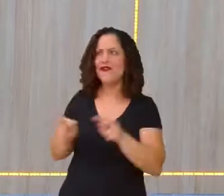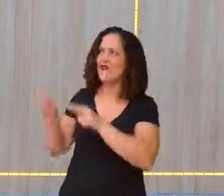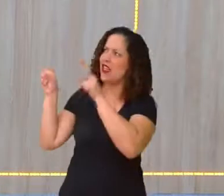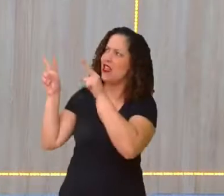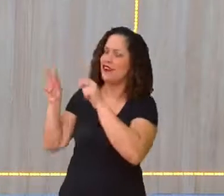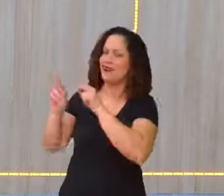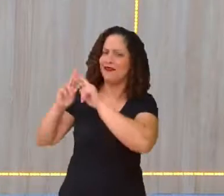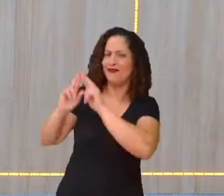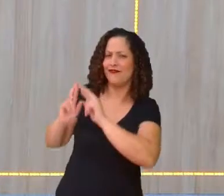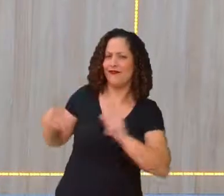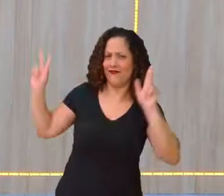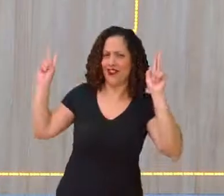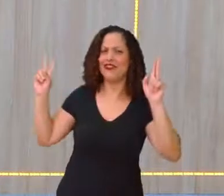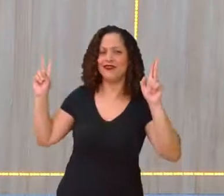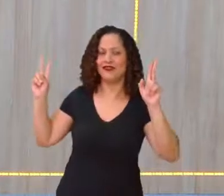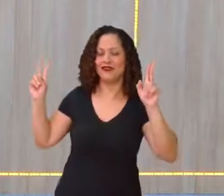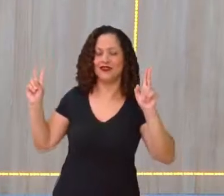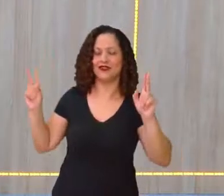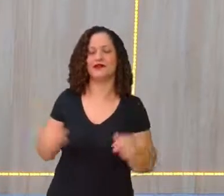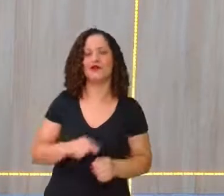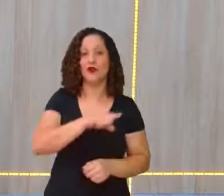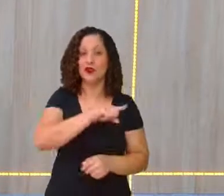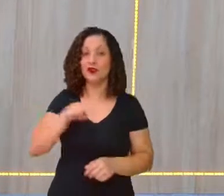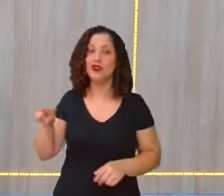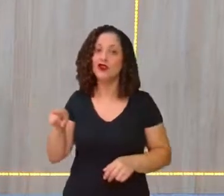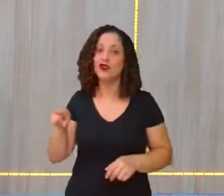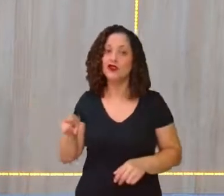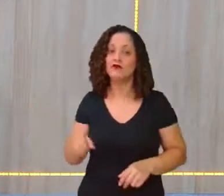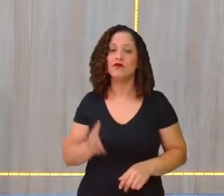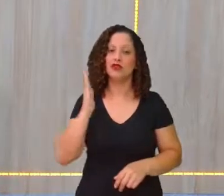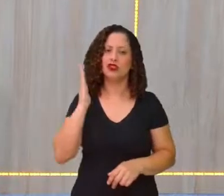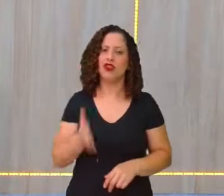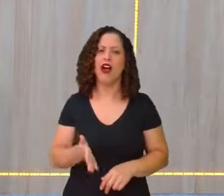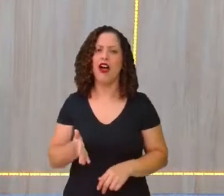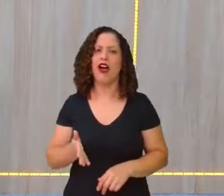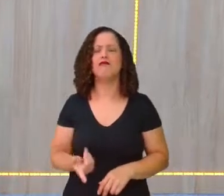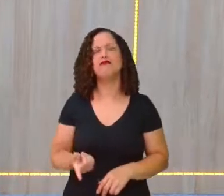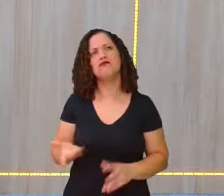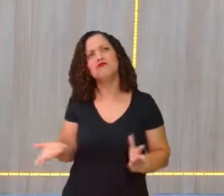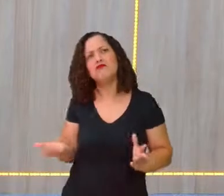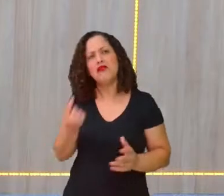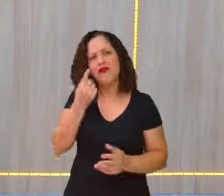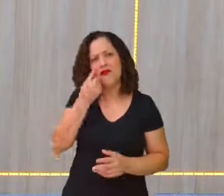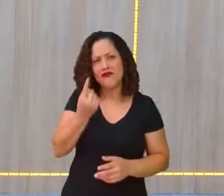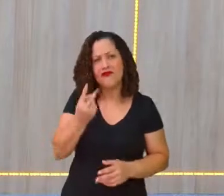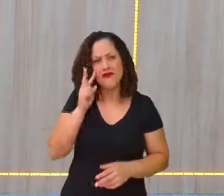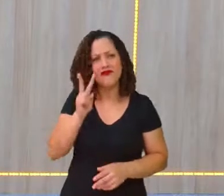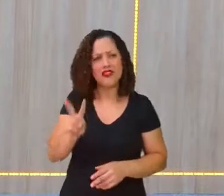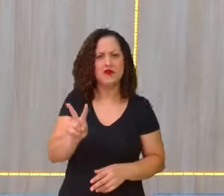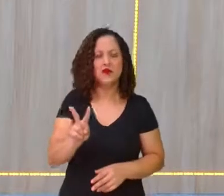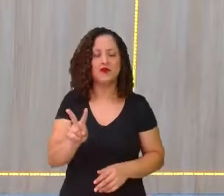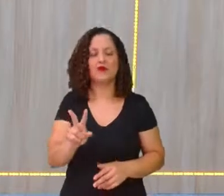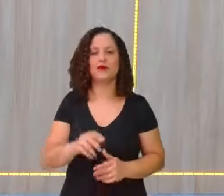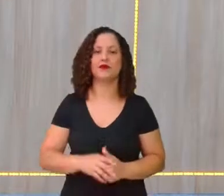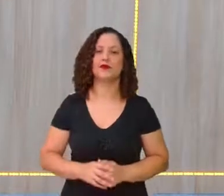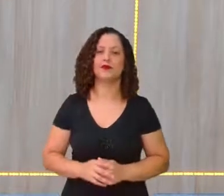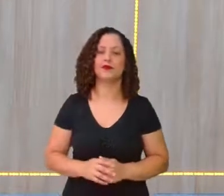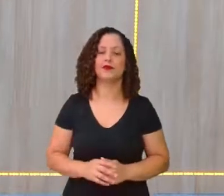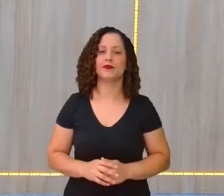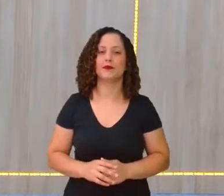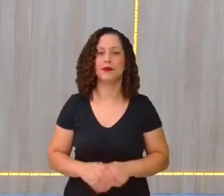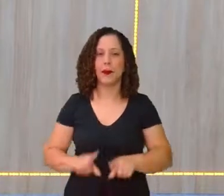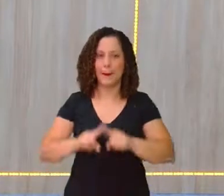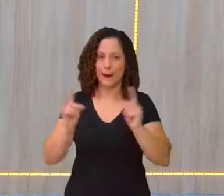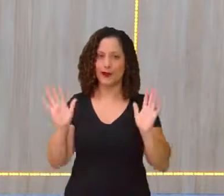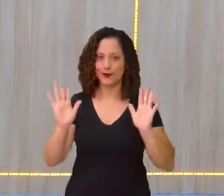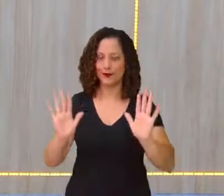disputas diferentes de algumas modalidades que vocês já possam ter escutado falar, né? Mas antes disso,